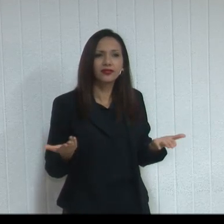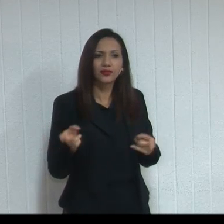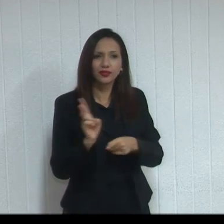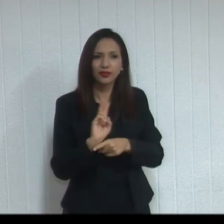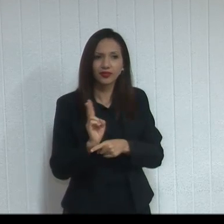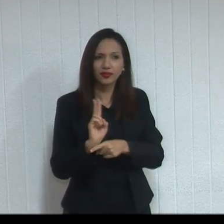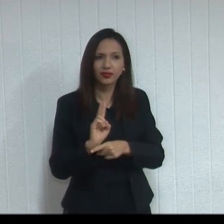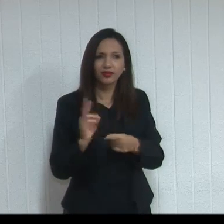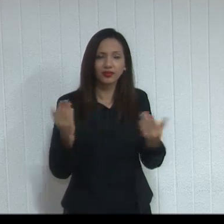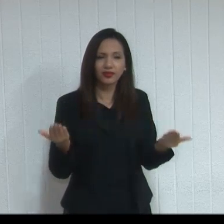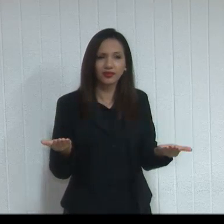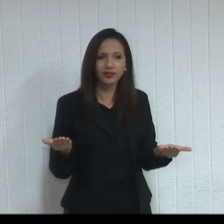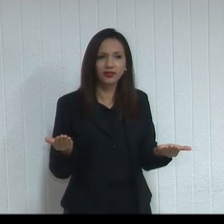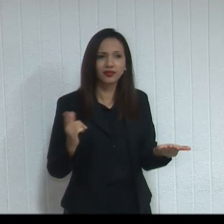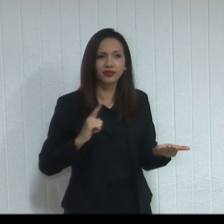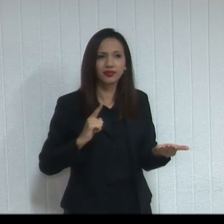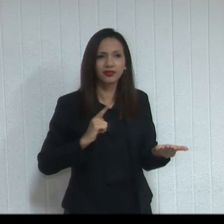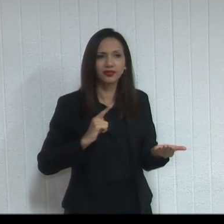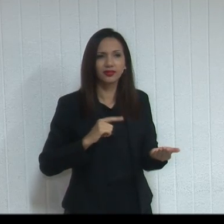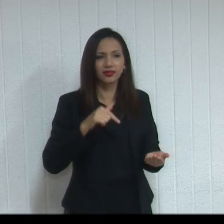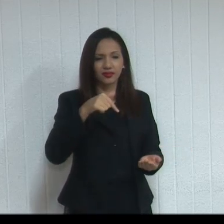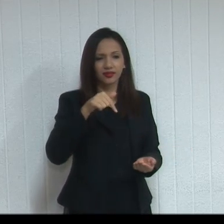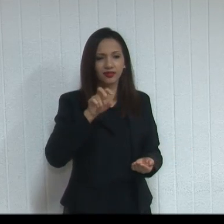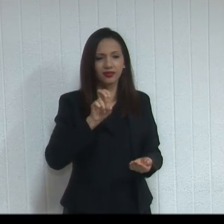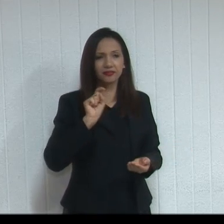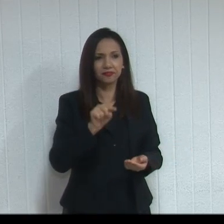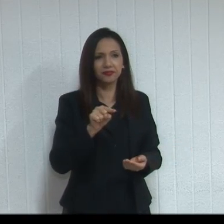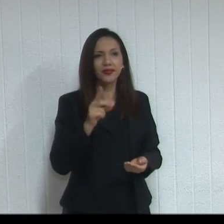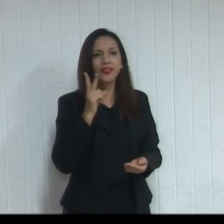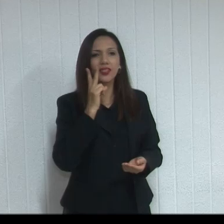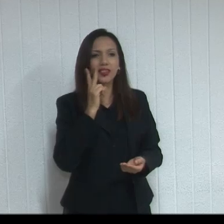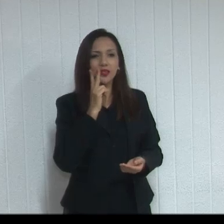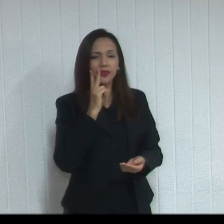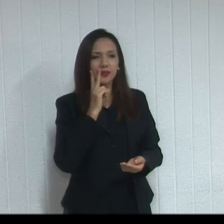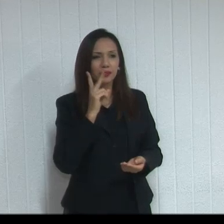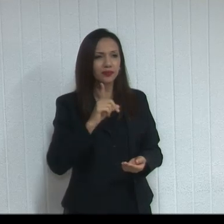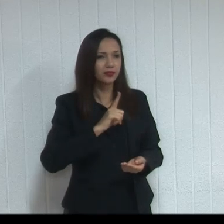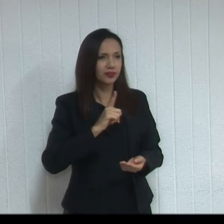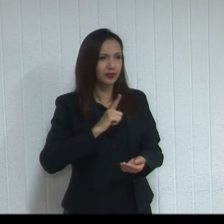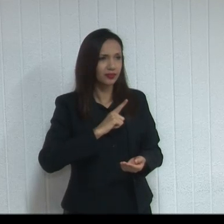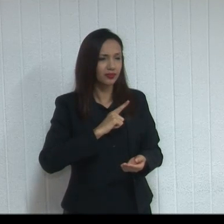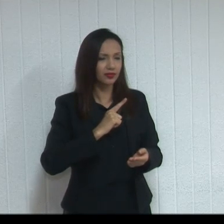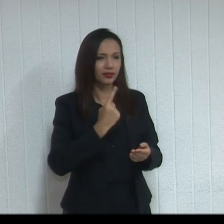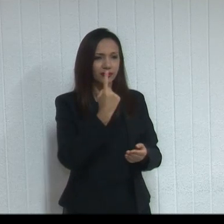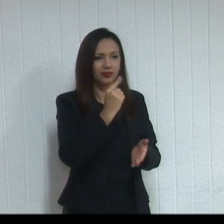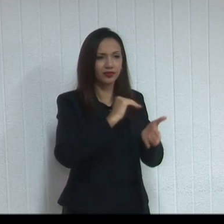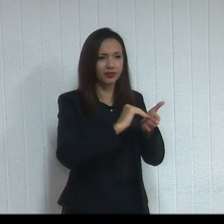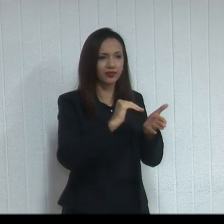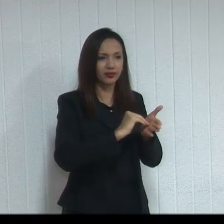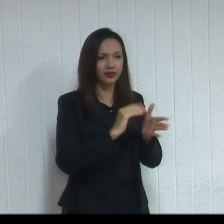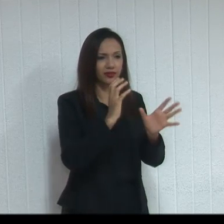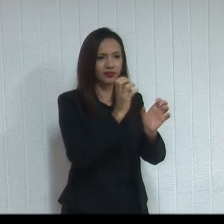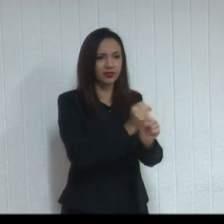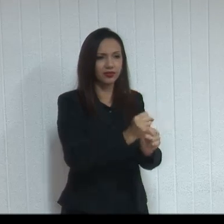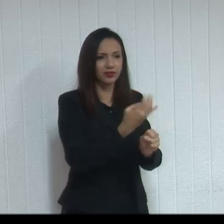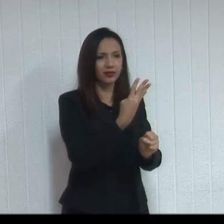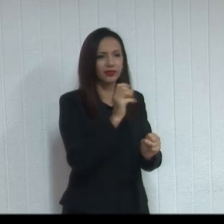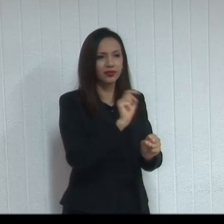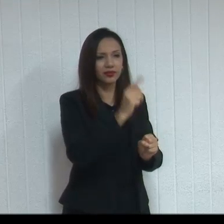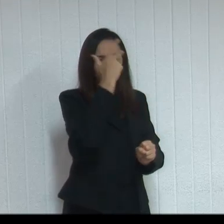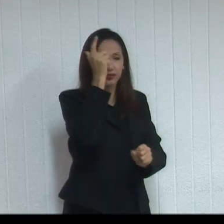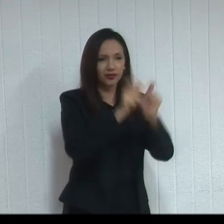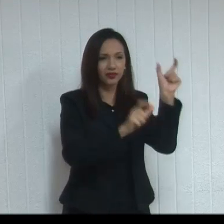controlador. A população de Vinhedo, 75 mil habitantes, ou seja, a gente tem um secretário para cada 4 mil habitantes. Você